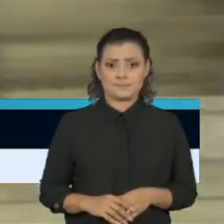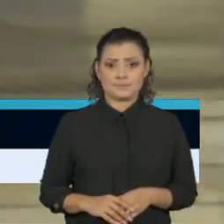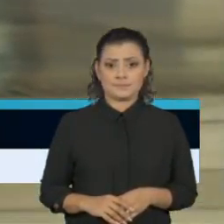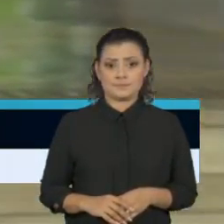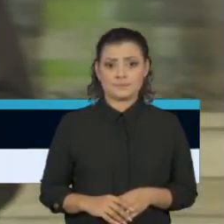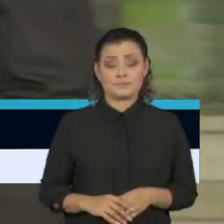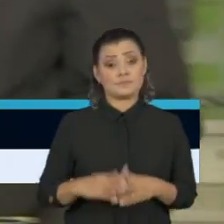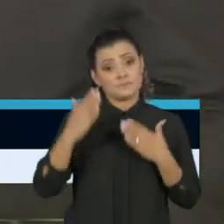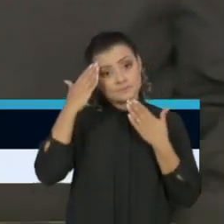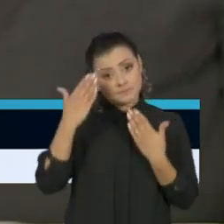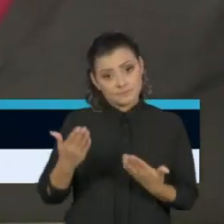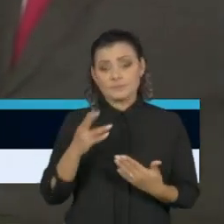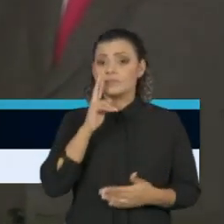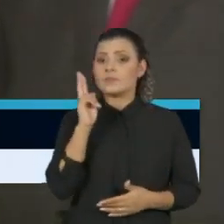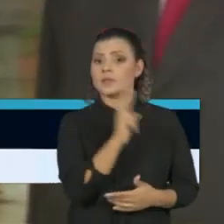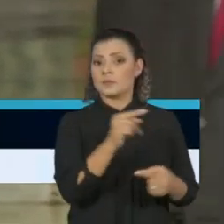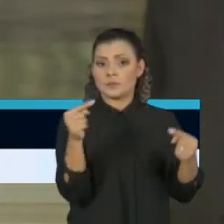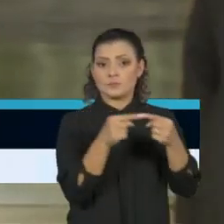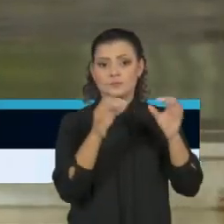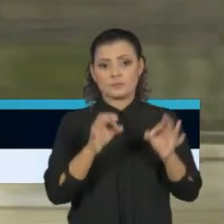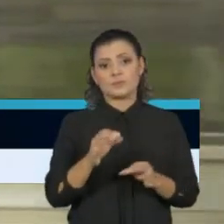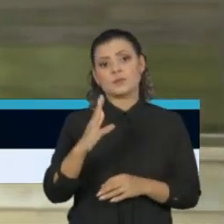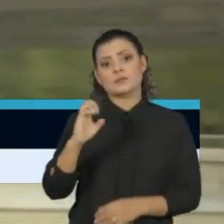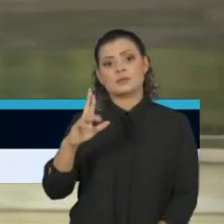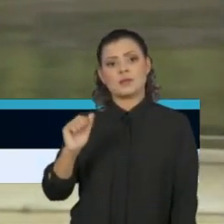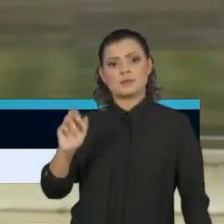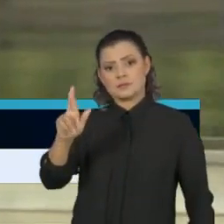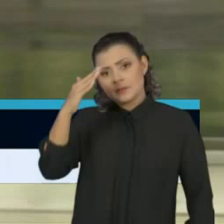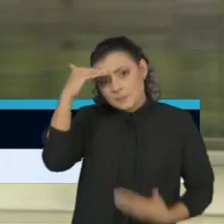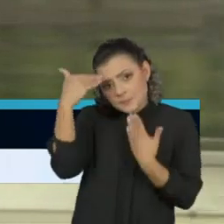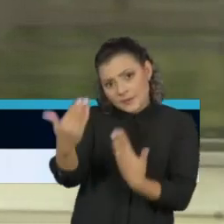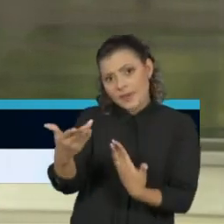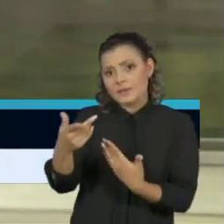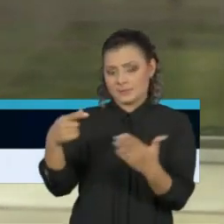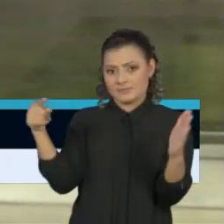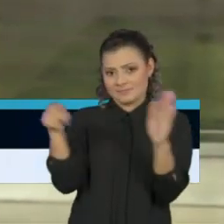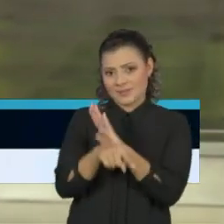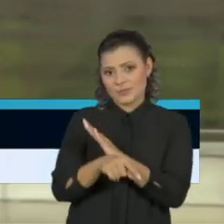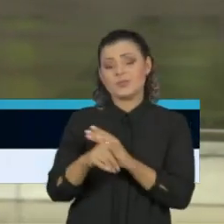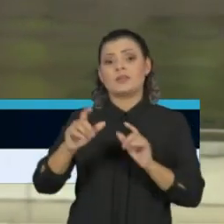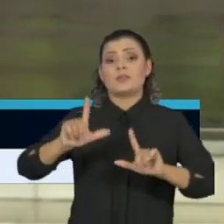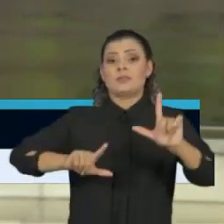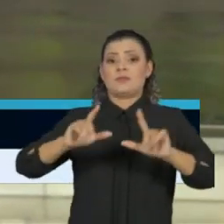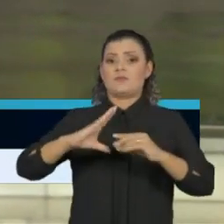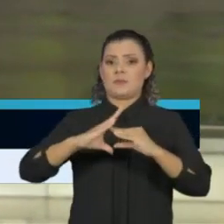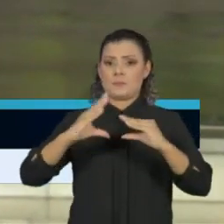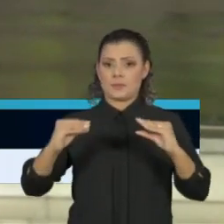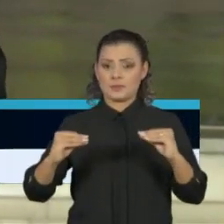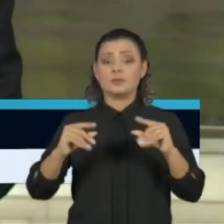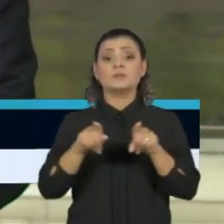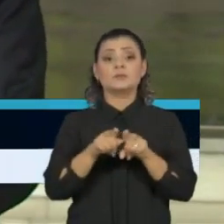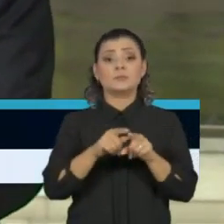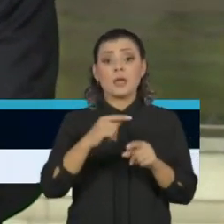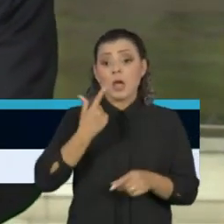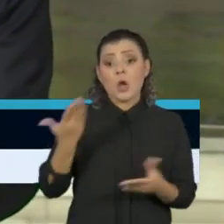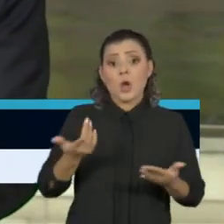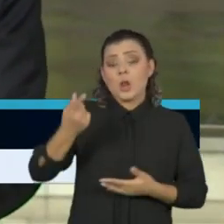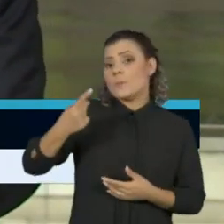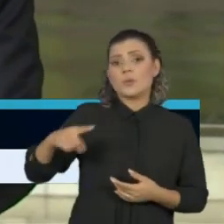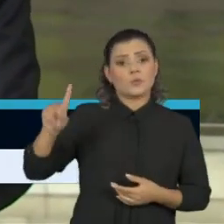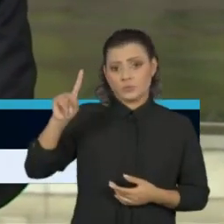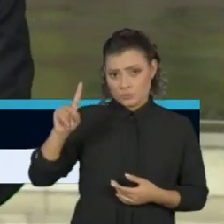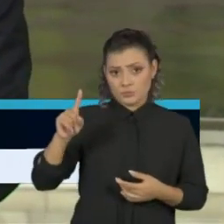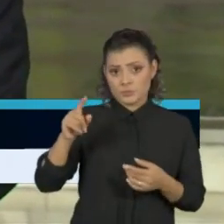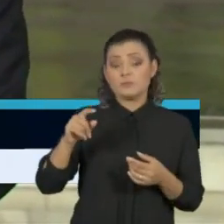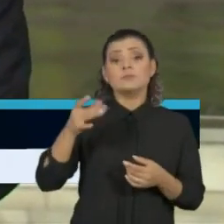Está perfeito, então, a resposta está completa. Obrigado, César Cavalcante, jornalista César Cavalcante da TV Bandeirantes. Vamos agora à penúltima pergunta, que é